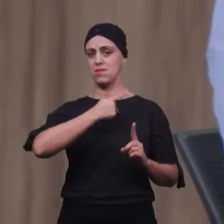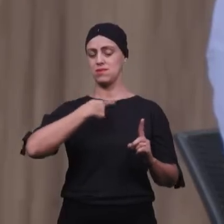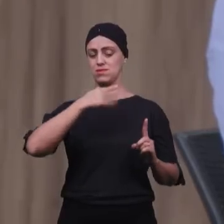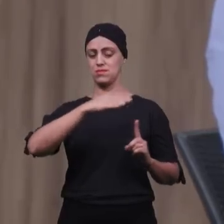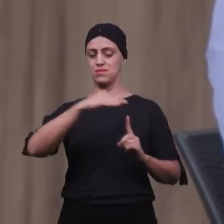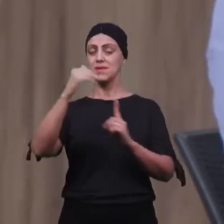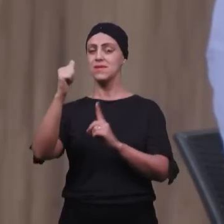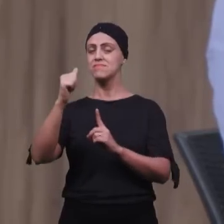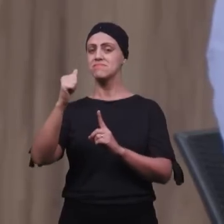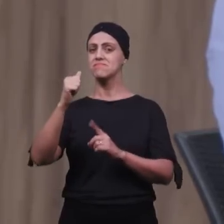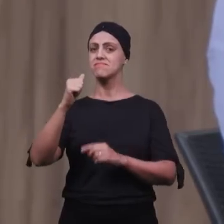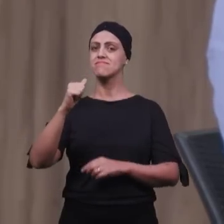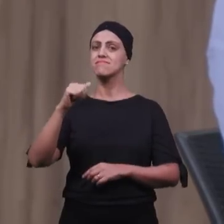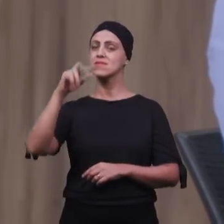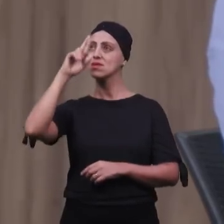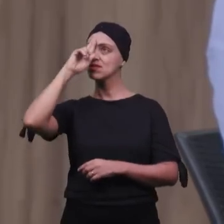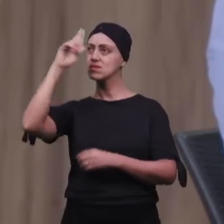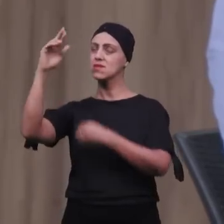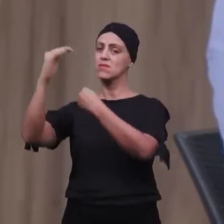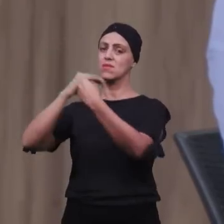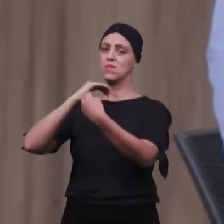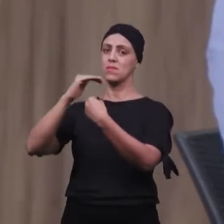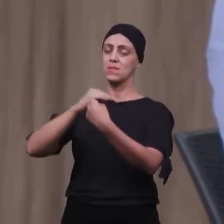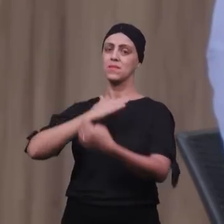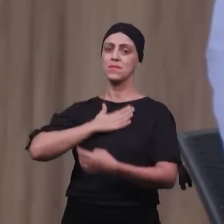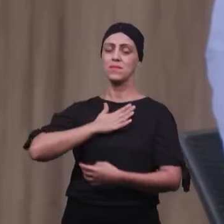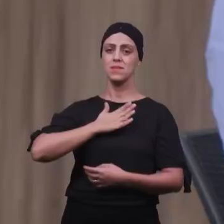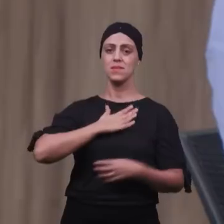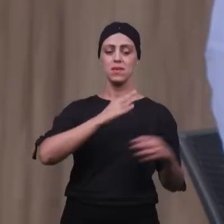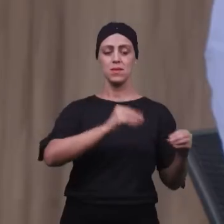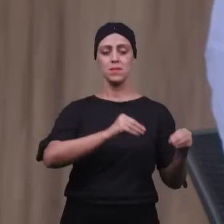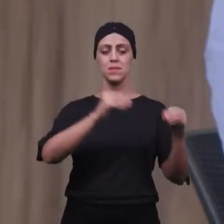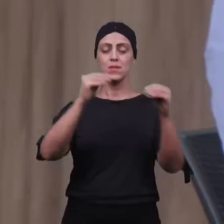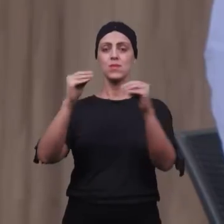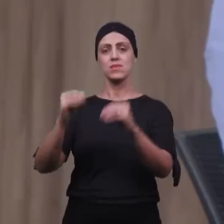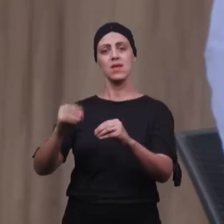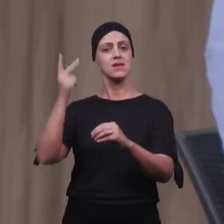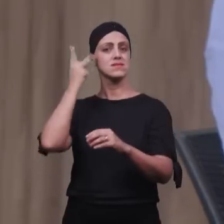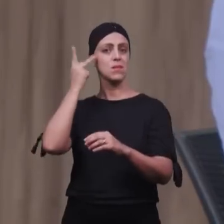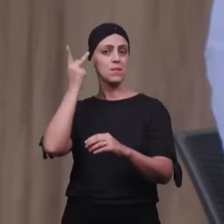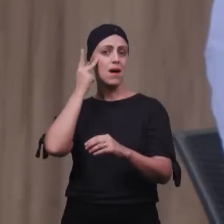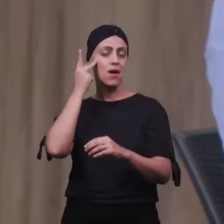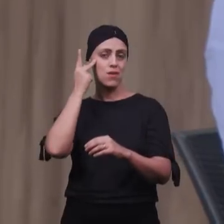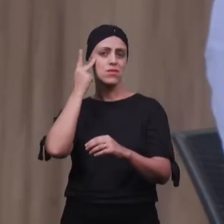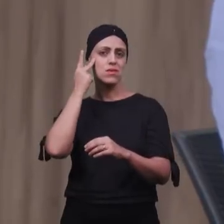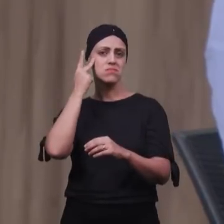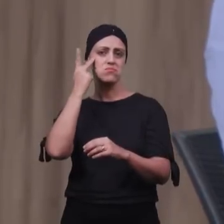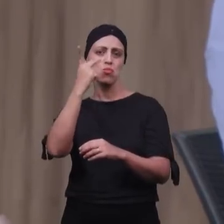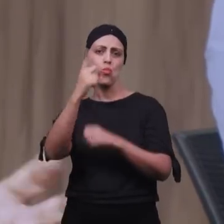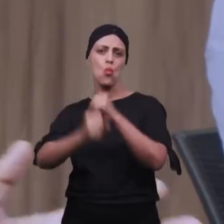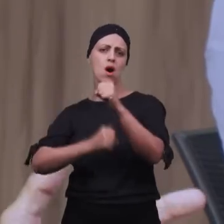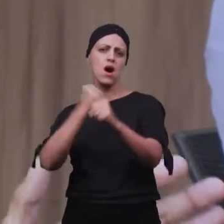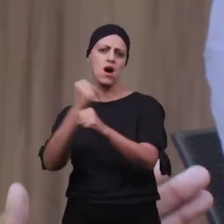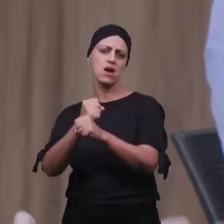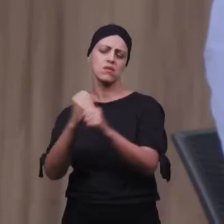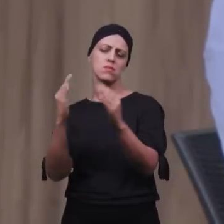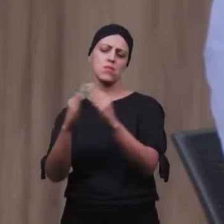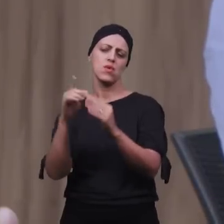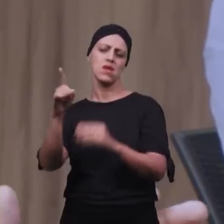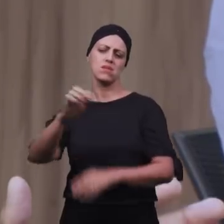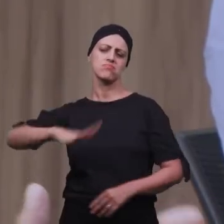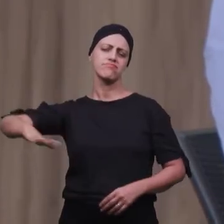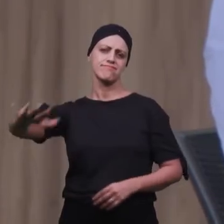Senhor, morei em Guaratinguetá, São Paulo, por um ano. Dei assistência àquela região